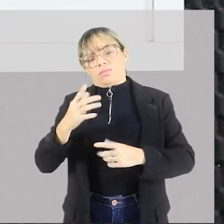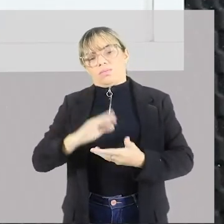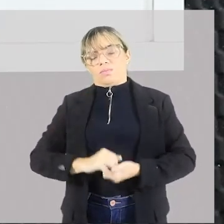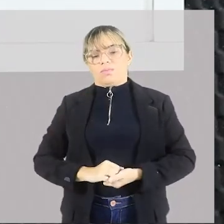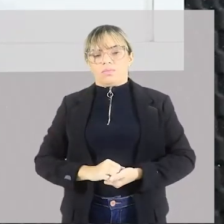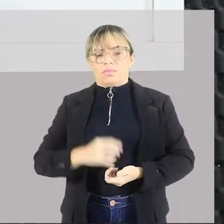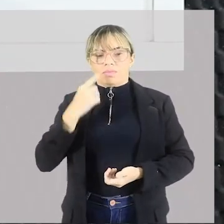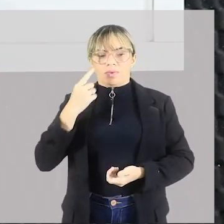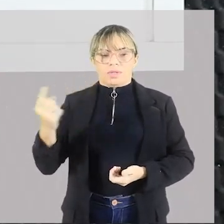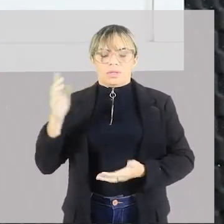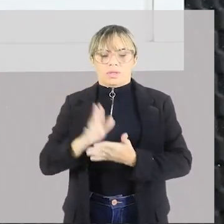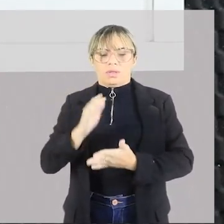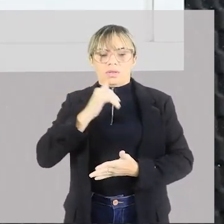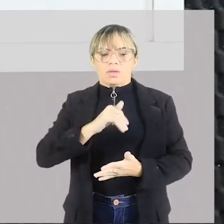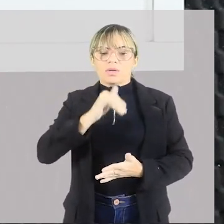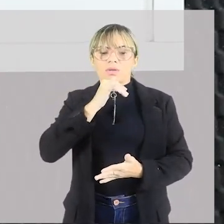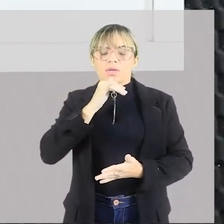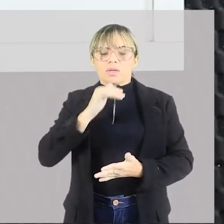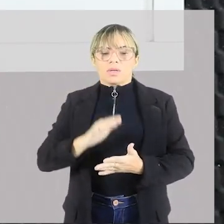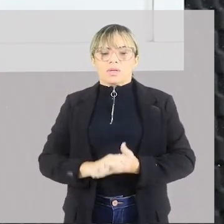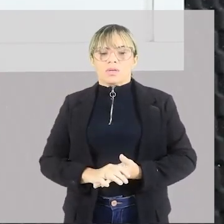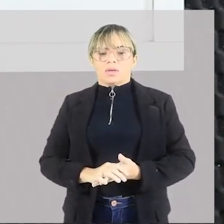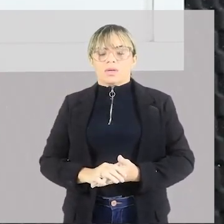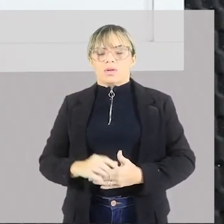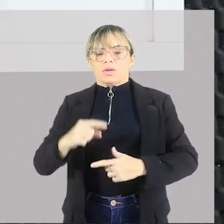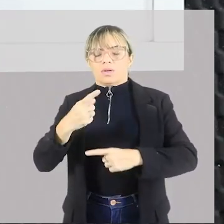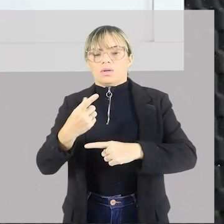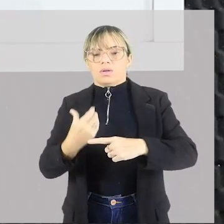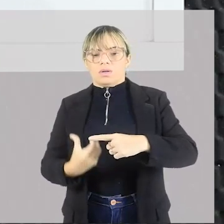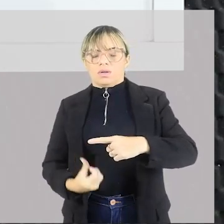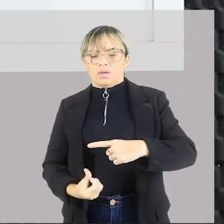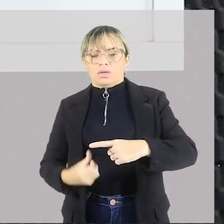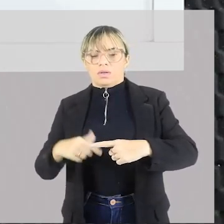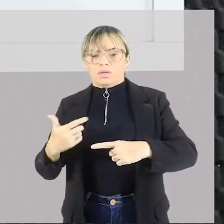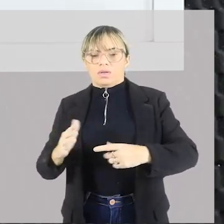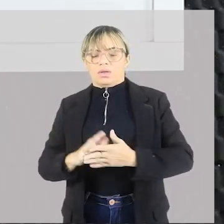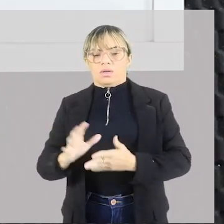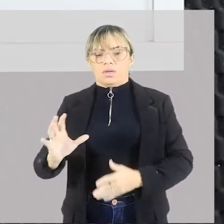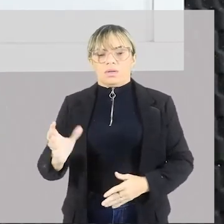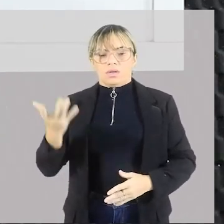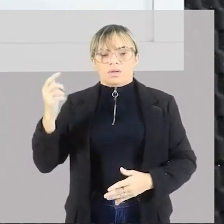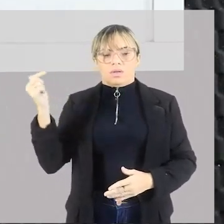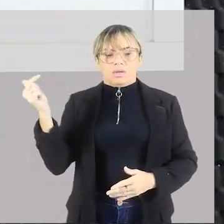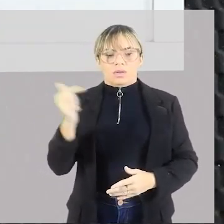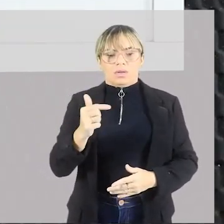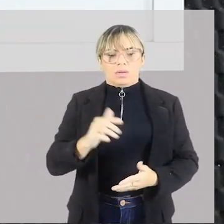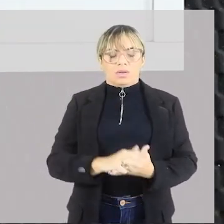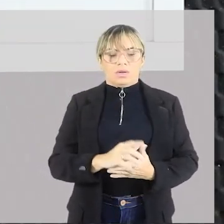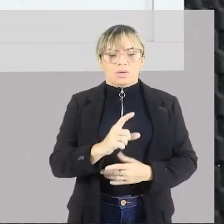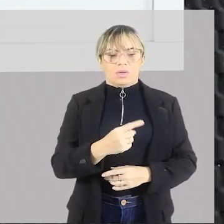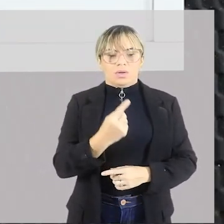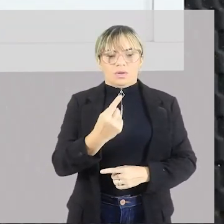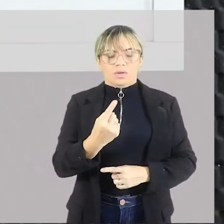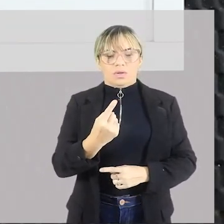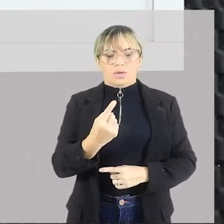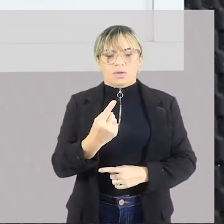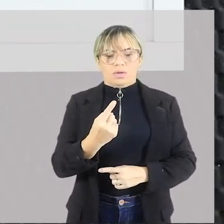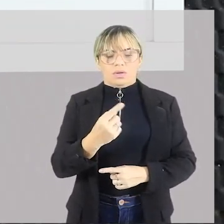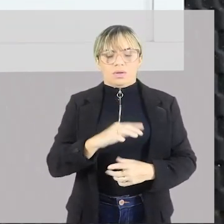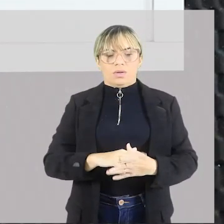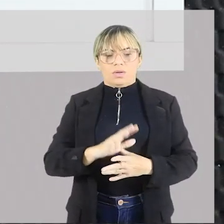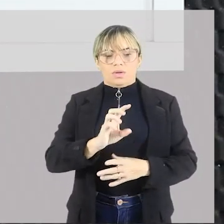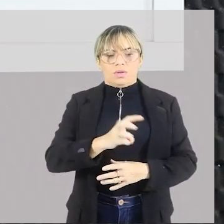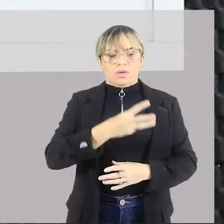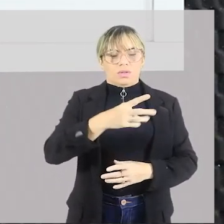então por exemplo aqui seria um para se a chance de ocorrer de você tirar o número um e